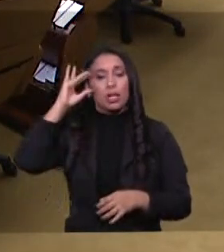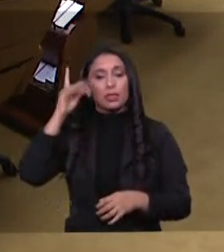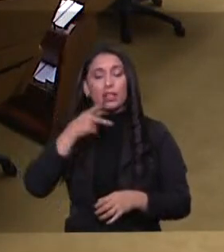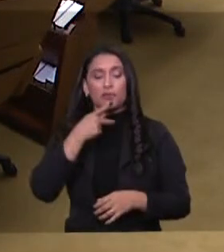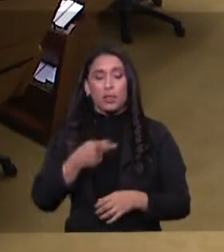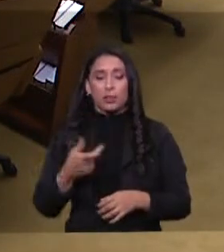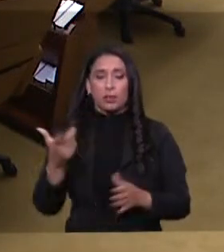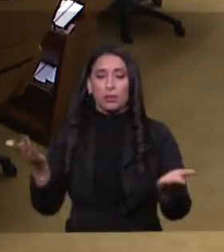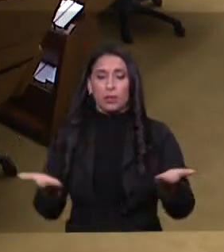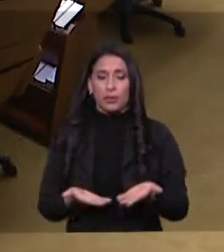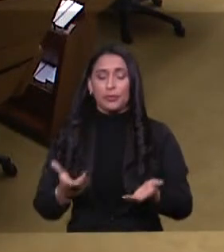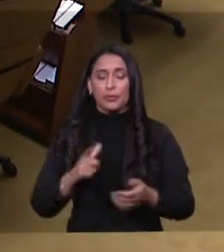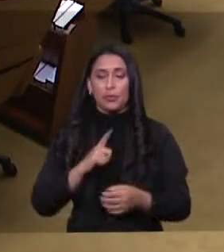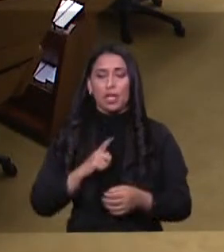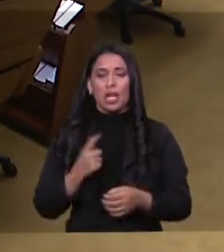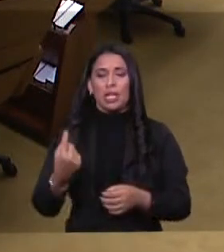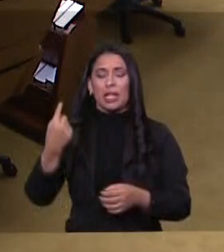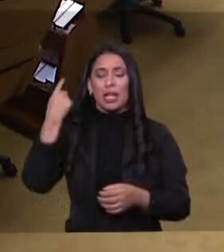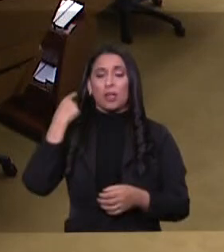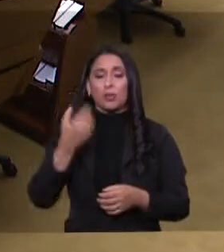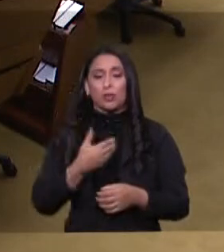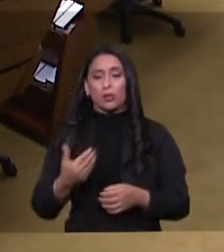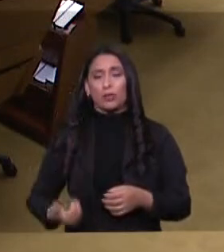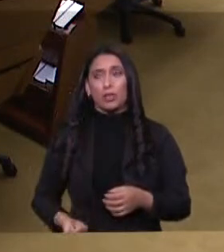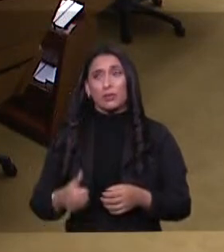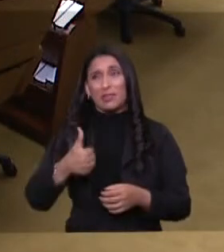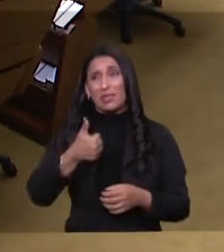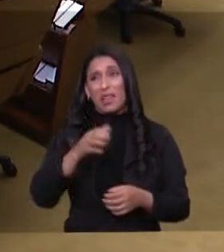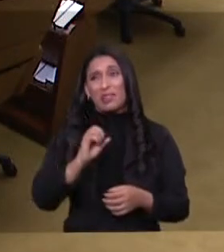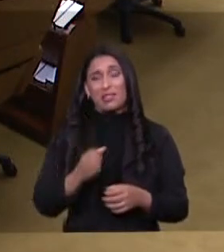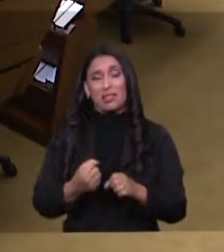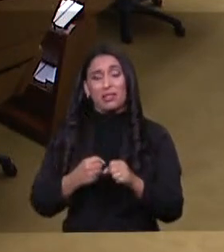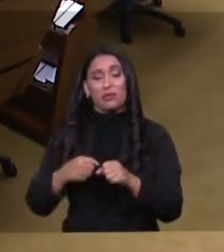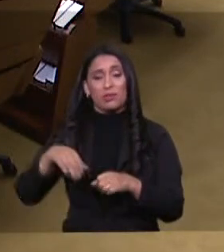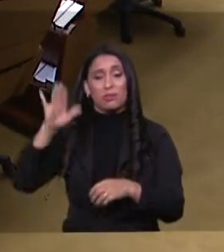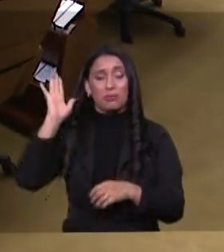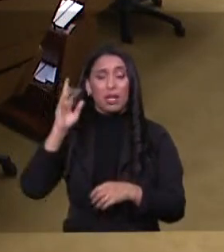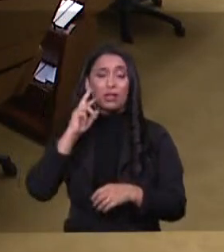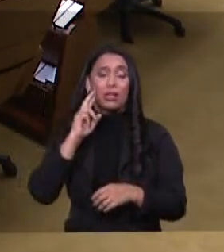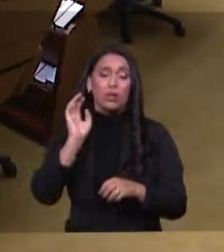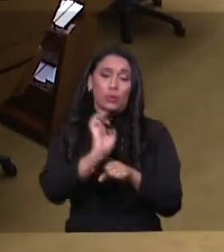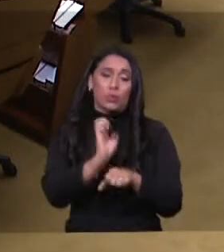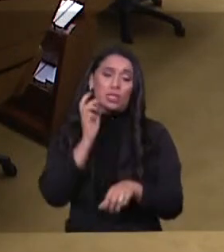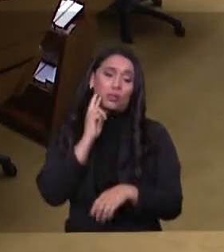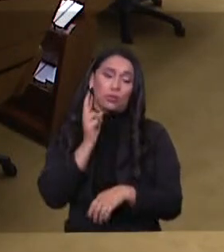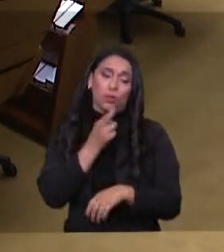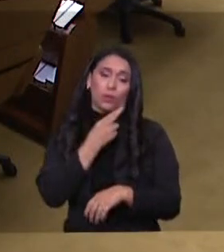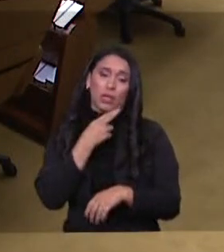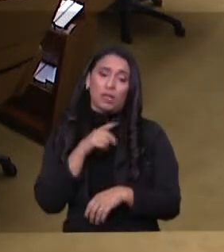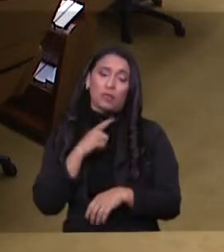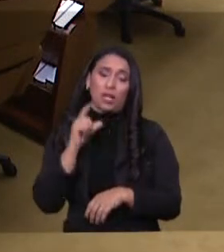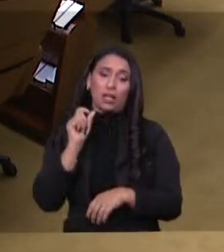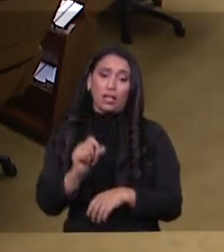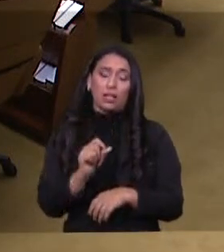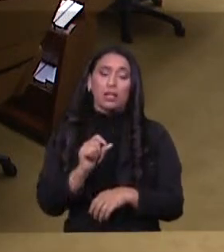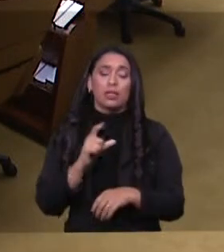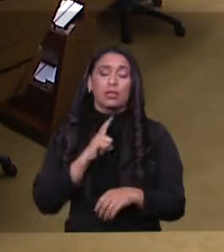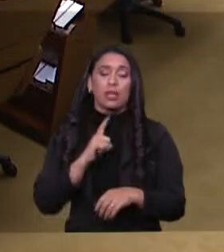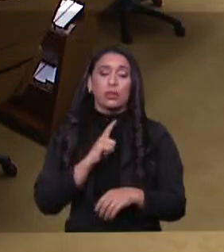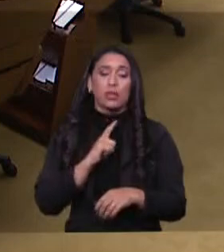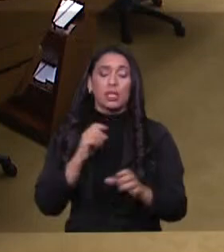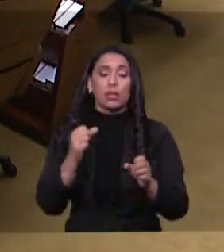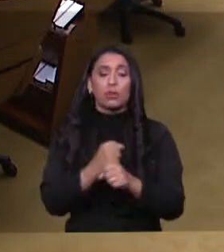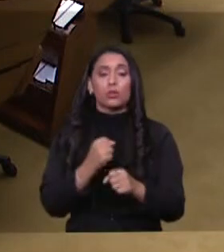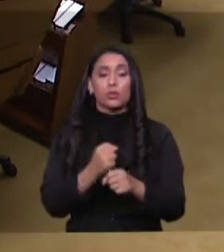Durante o último governo, houve uma discussão, porque há mais de 10 anos o Estado de Roraima... A palavra é o ministro Vistor, ministro André Mendonça. ...a expectativa da construção